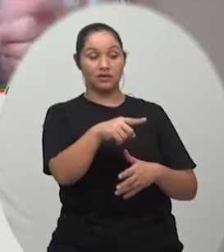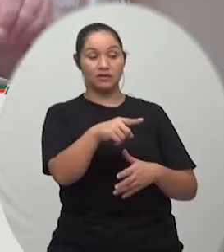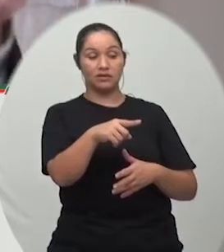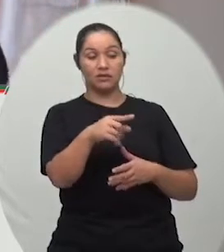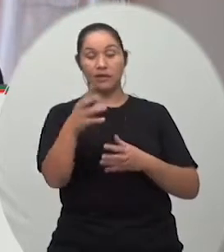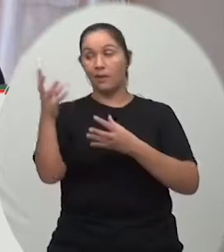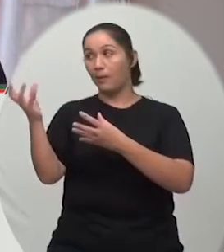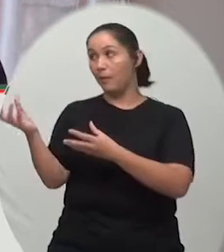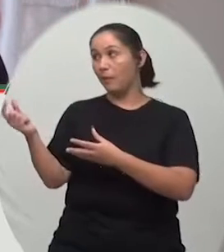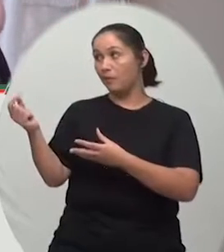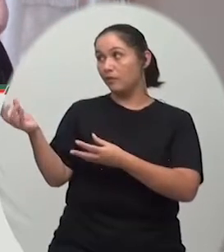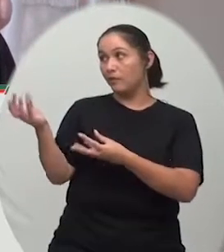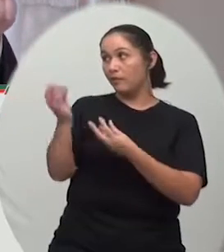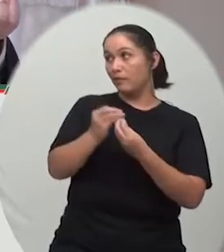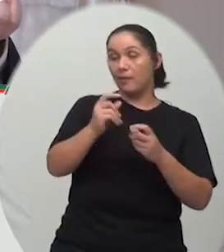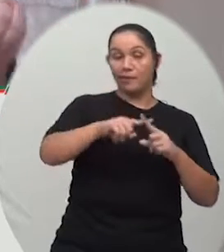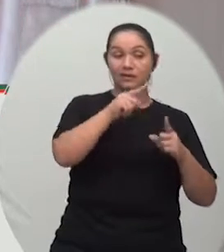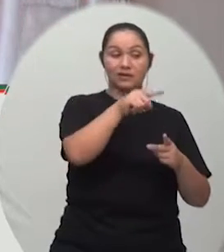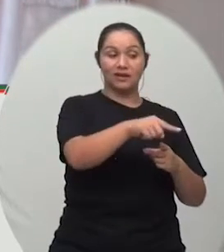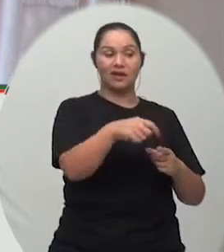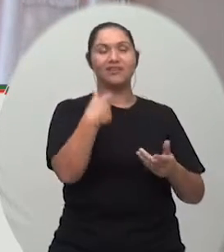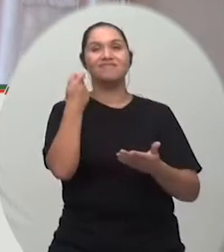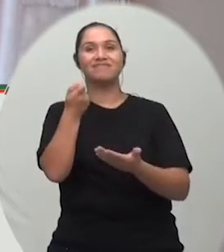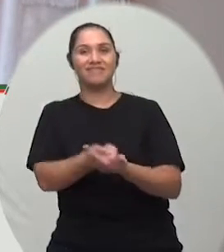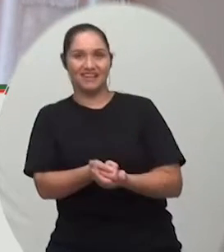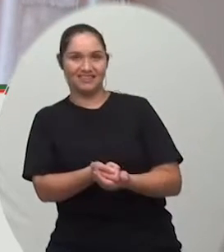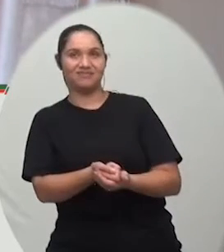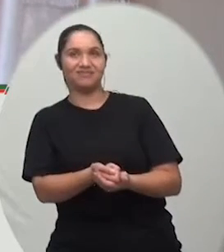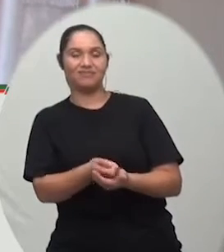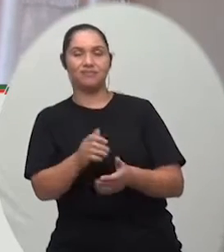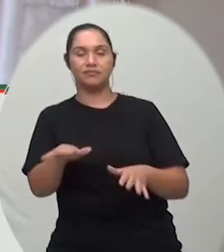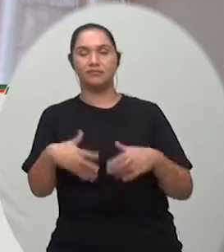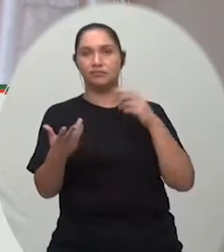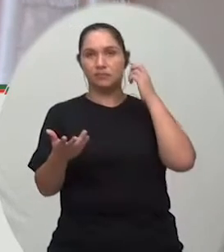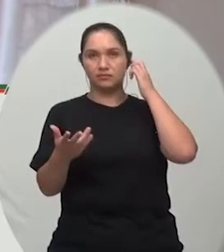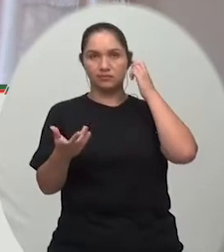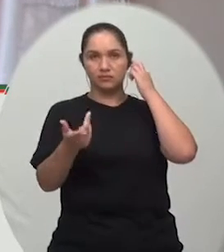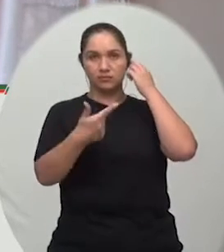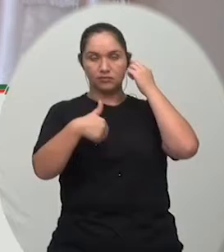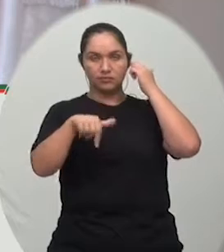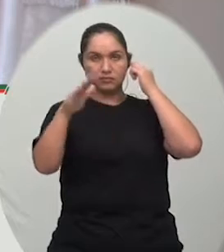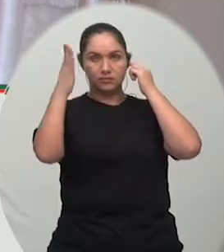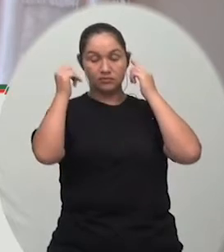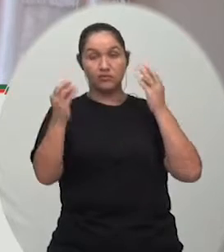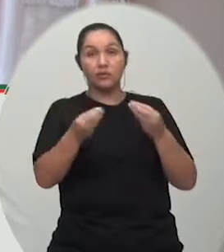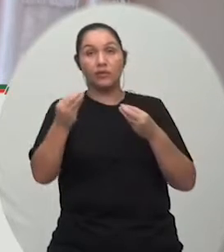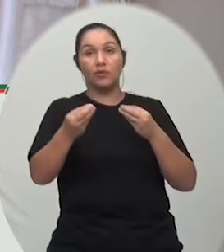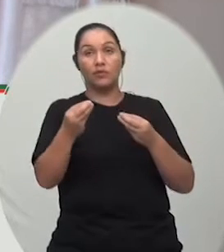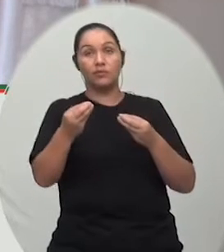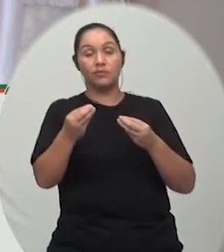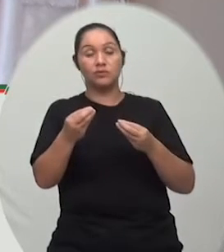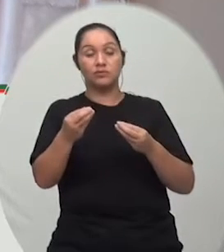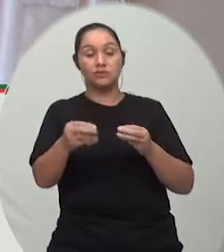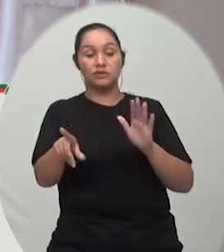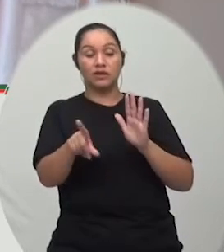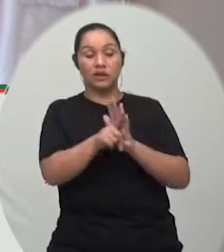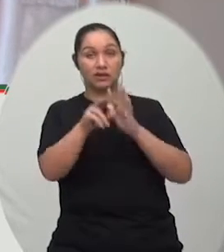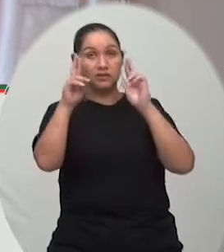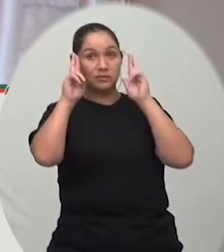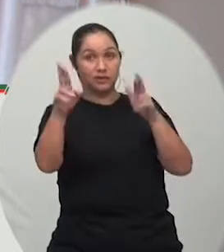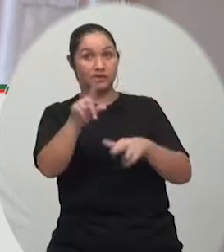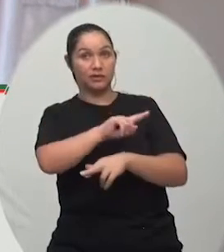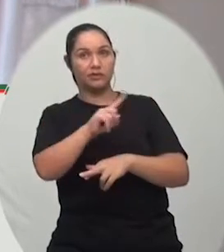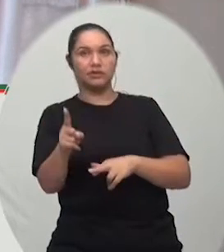ISS, que ela paga sobre o serviço, não por fora do serviço. Né? Então, assim, para nós ver como é que está certinho isso aí, né, para que